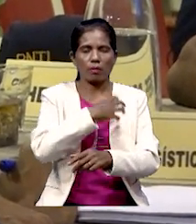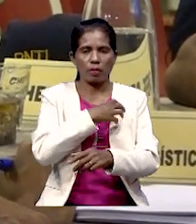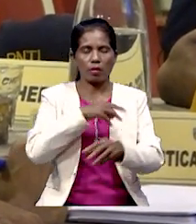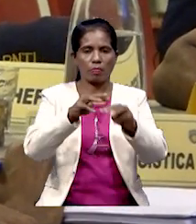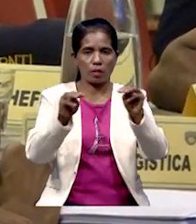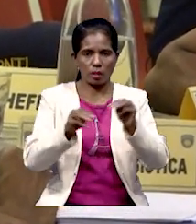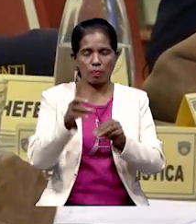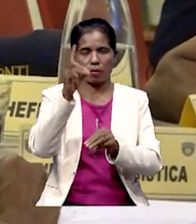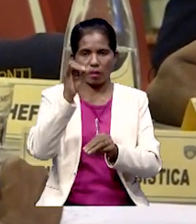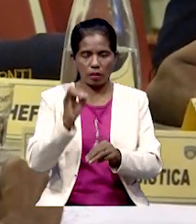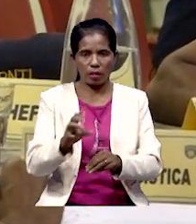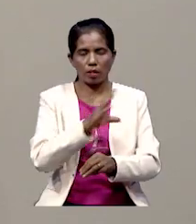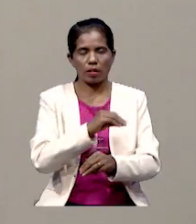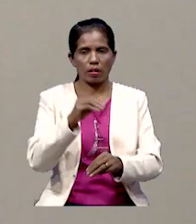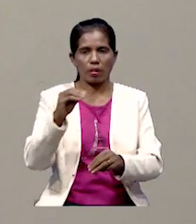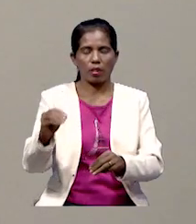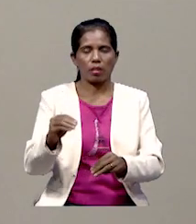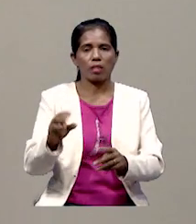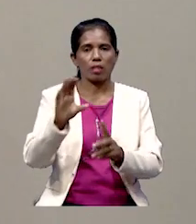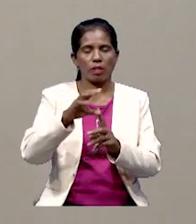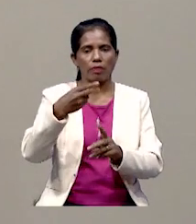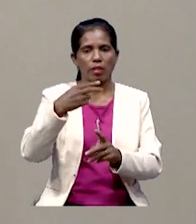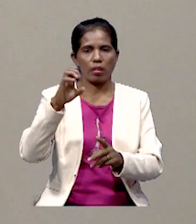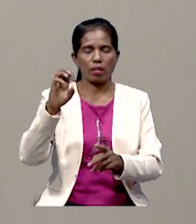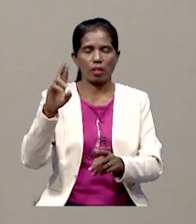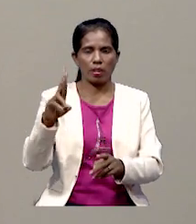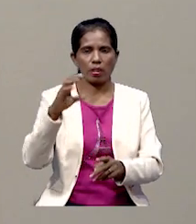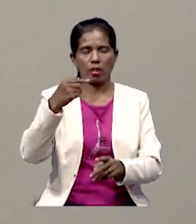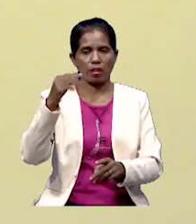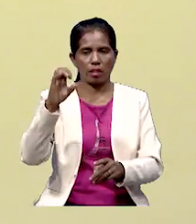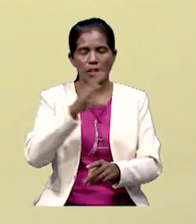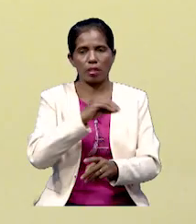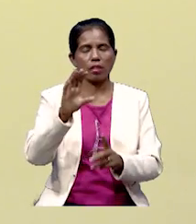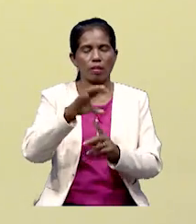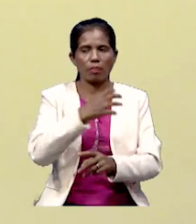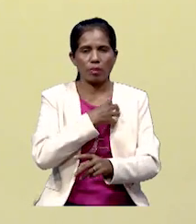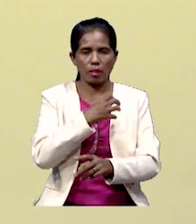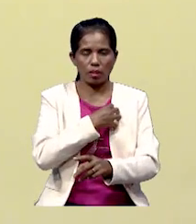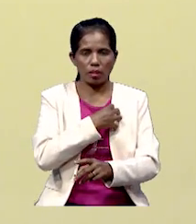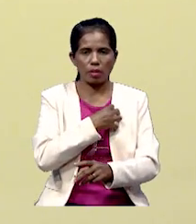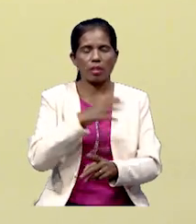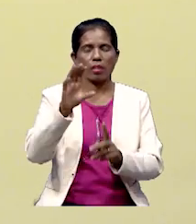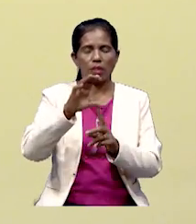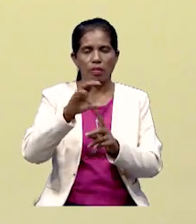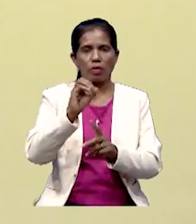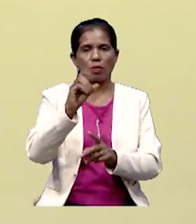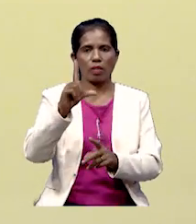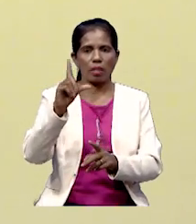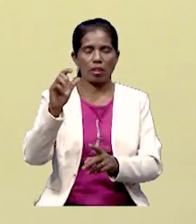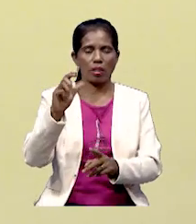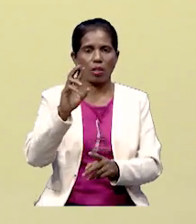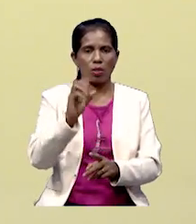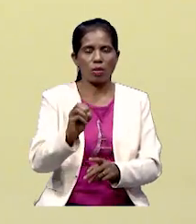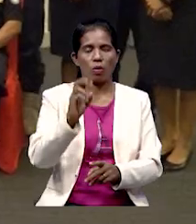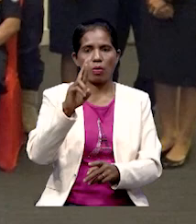município dili, superintendente Seif Enrique da Costa, comandante unidade especial polícia, superintendente Seif Orlando Gomes.